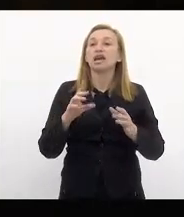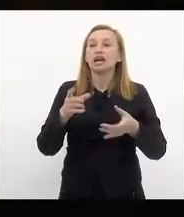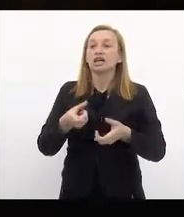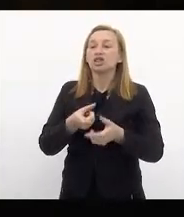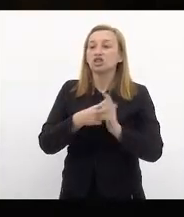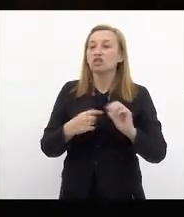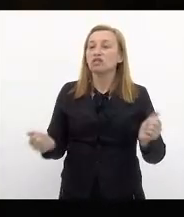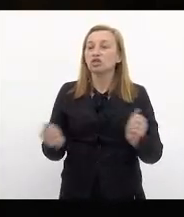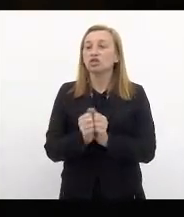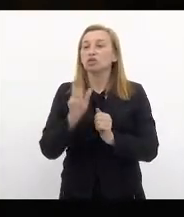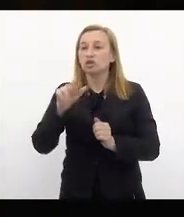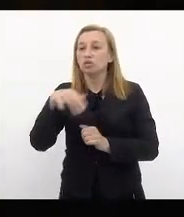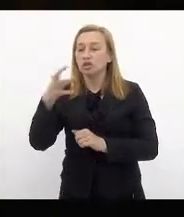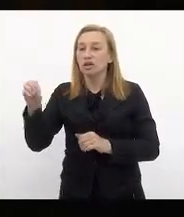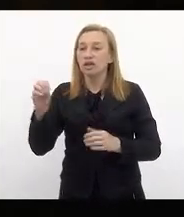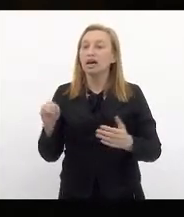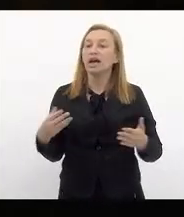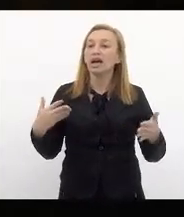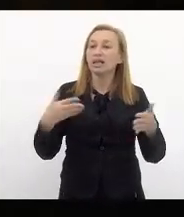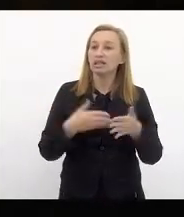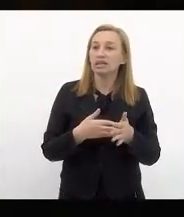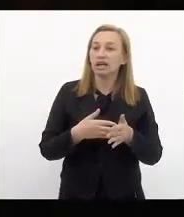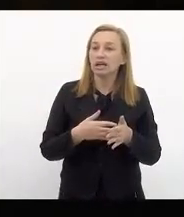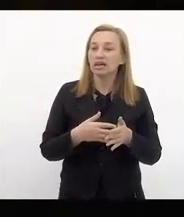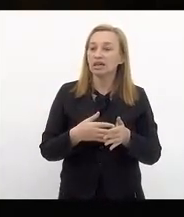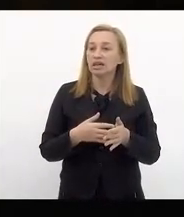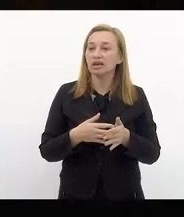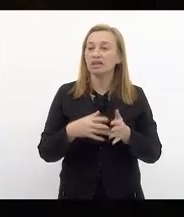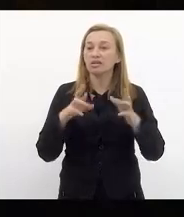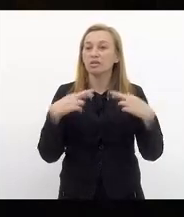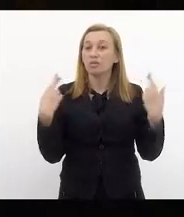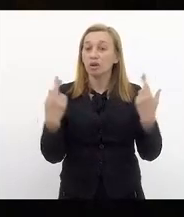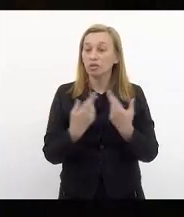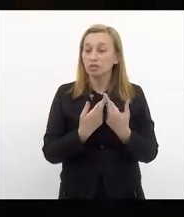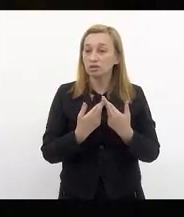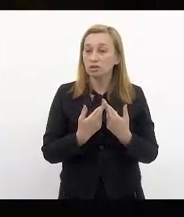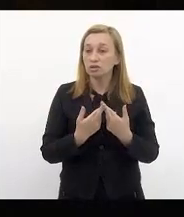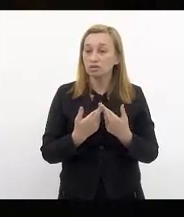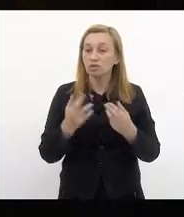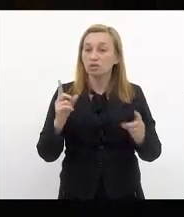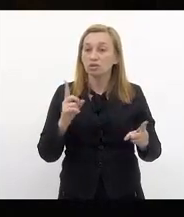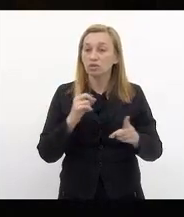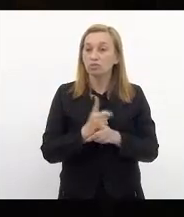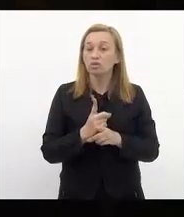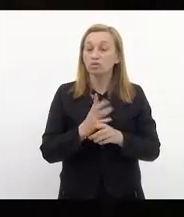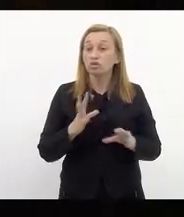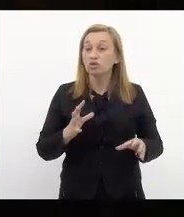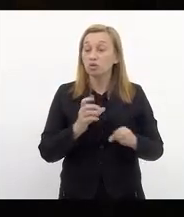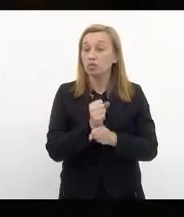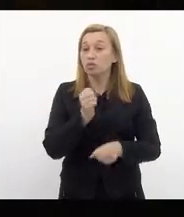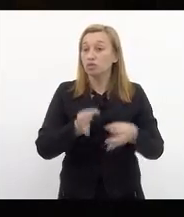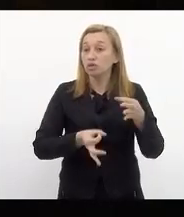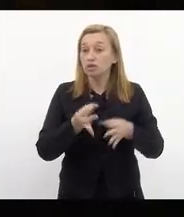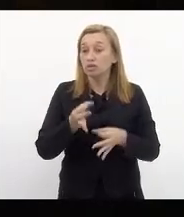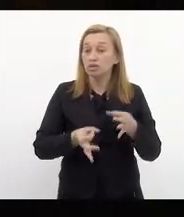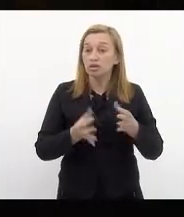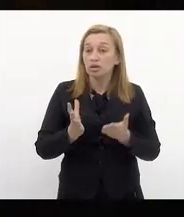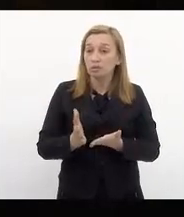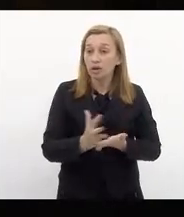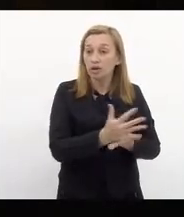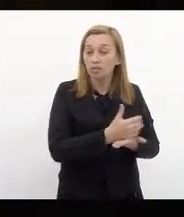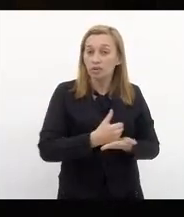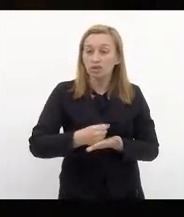que se efetive a realização de auditoria e um encontro de contas para apuração do